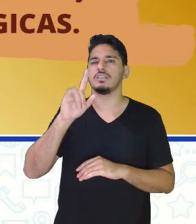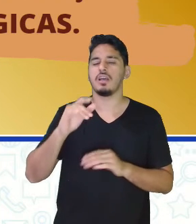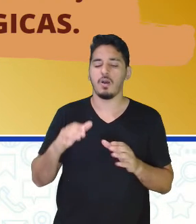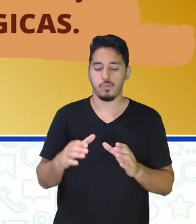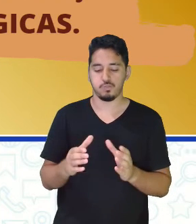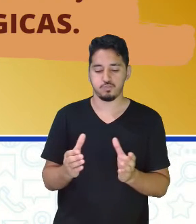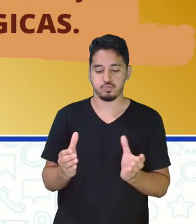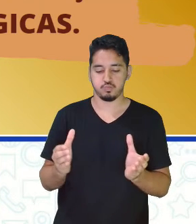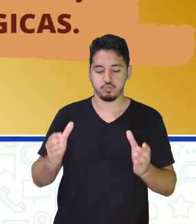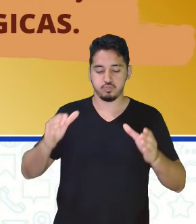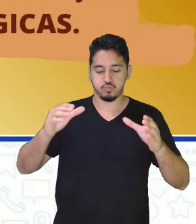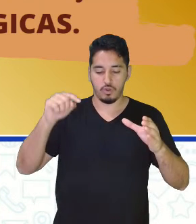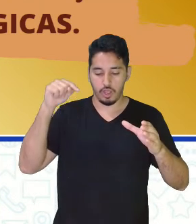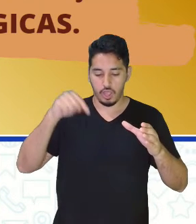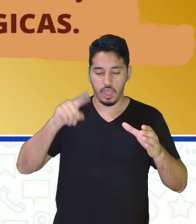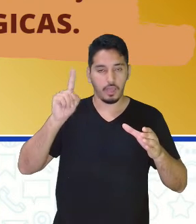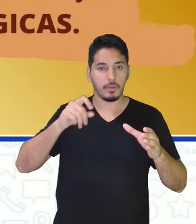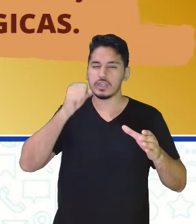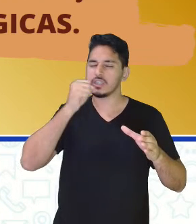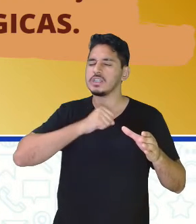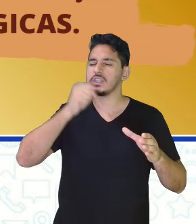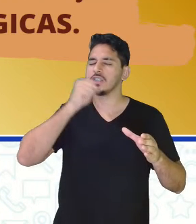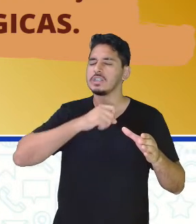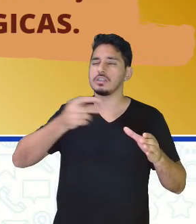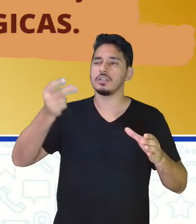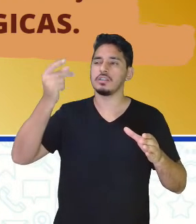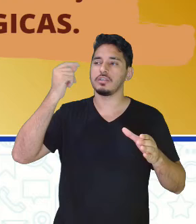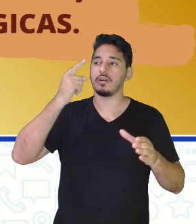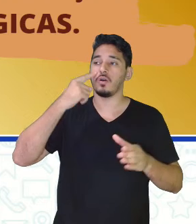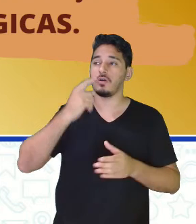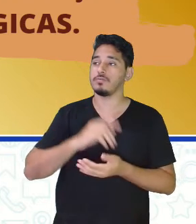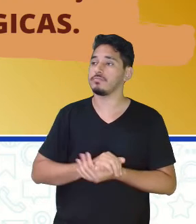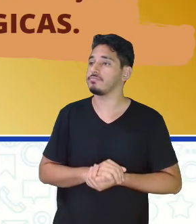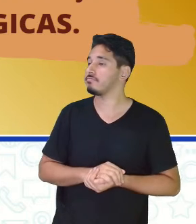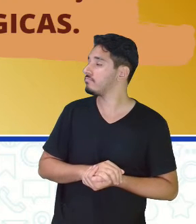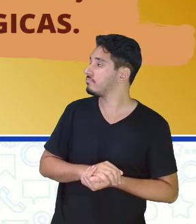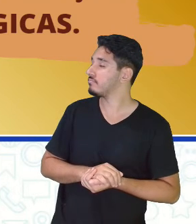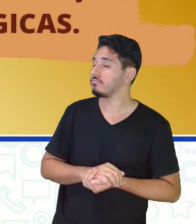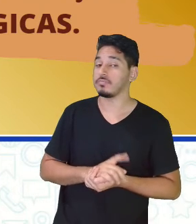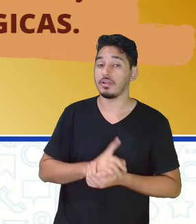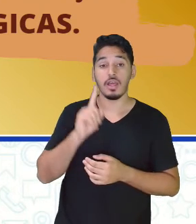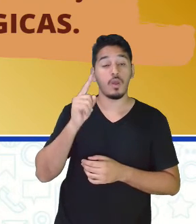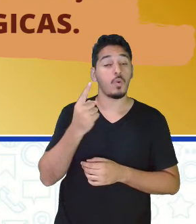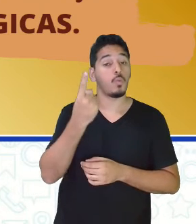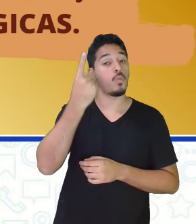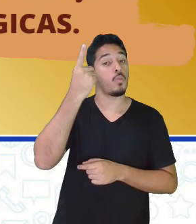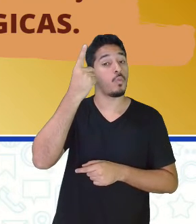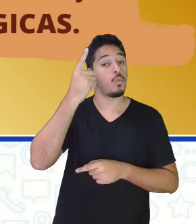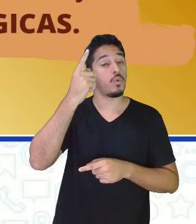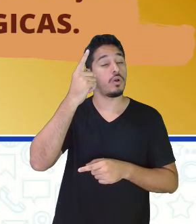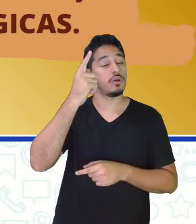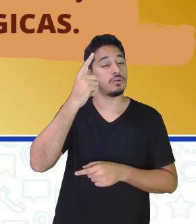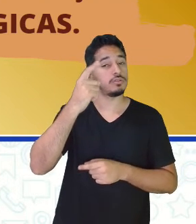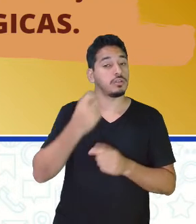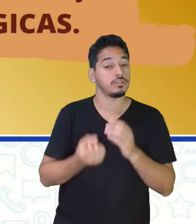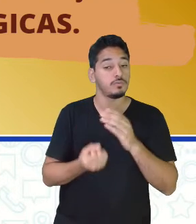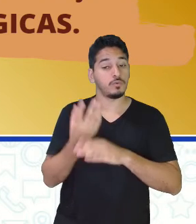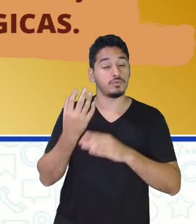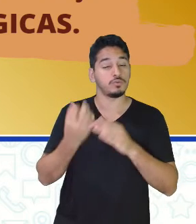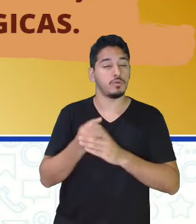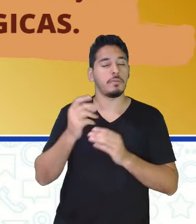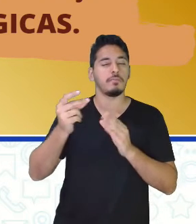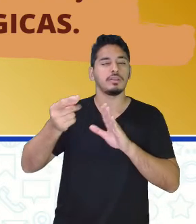cerâmica é a mais antiga das indústrias. Olha a resposta. É uma das produções mais antigas do